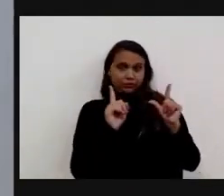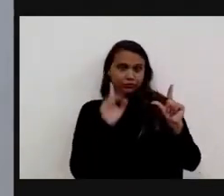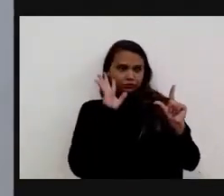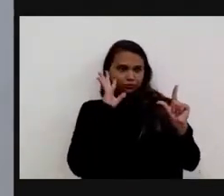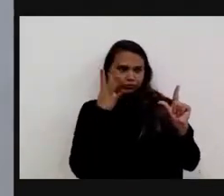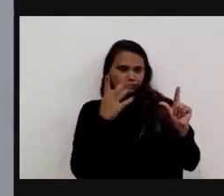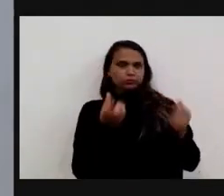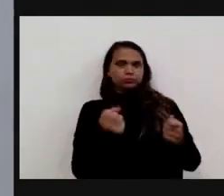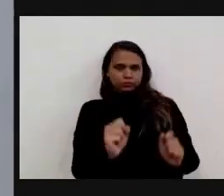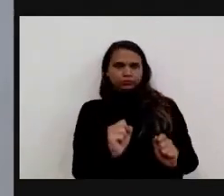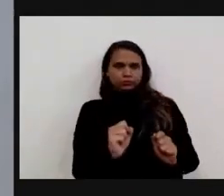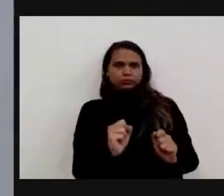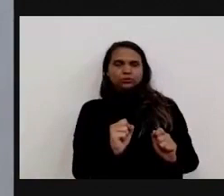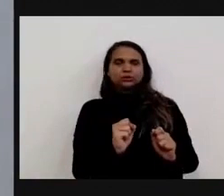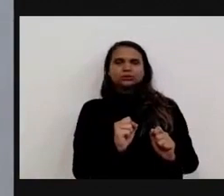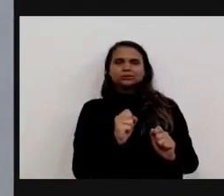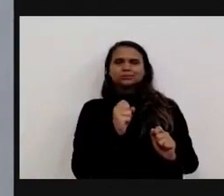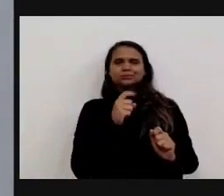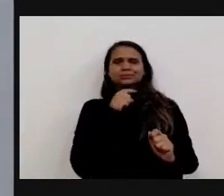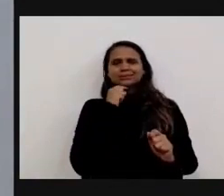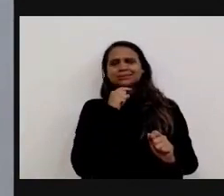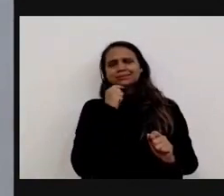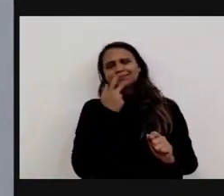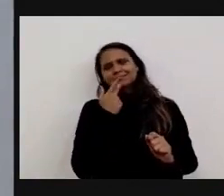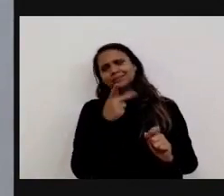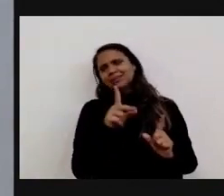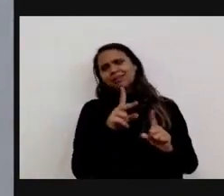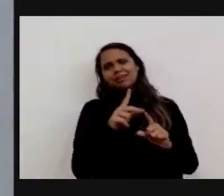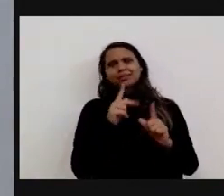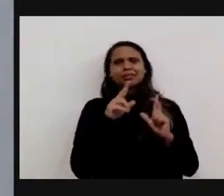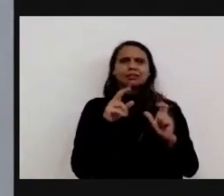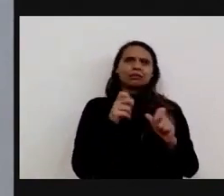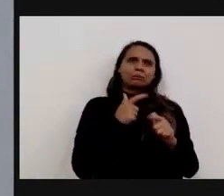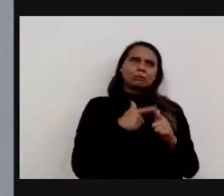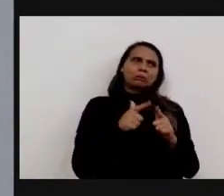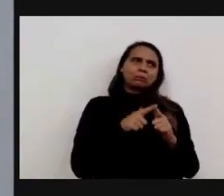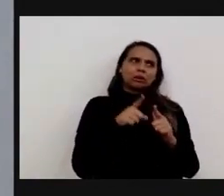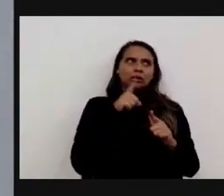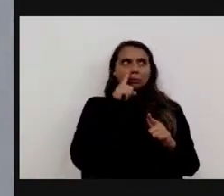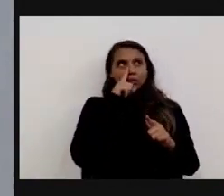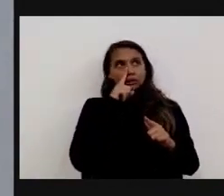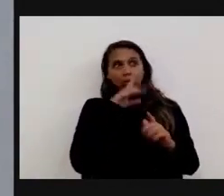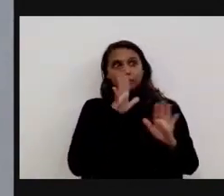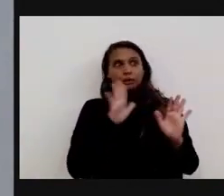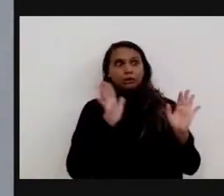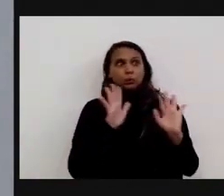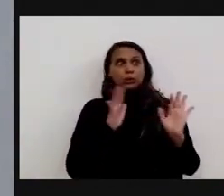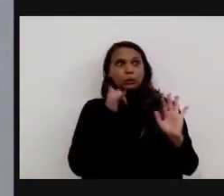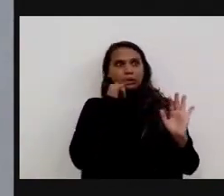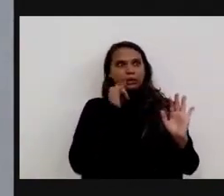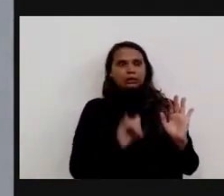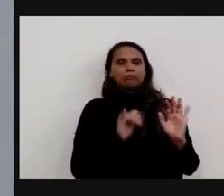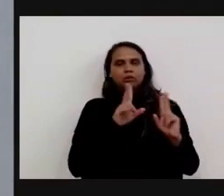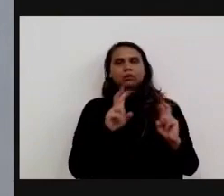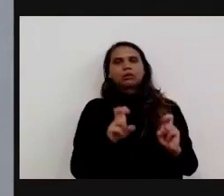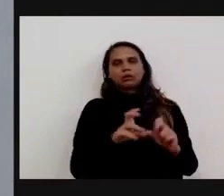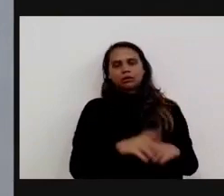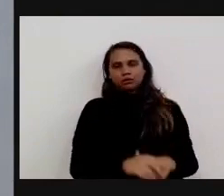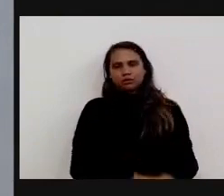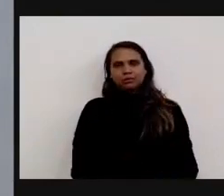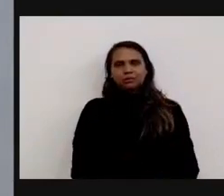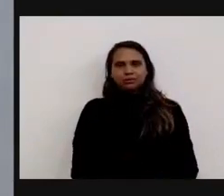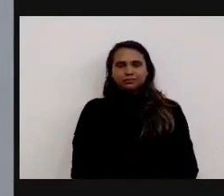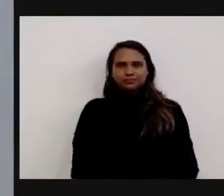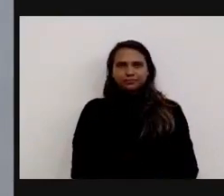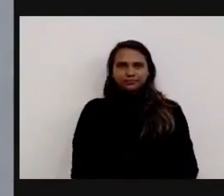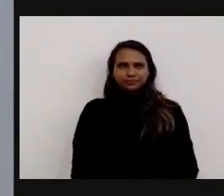solução então ninguém quer falar de problema ninguém quer falar de riscos não não pode falar sobre isso então a gente